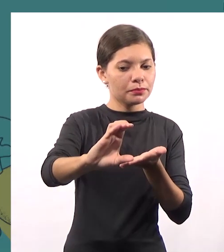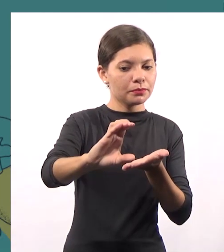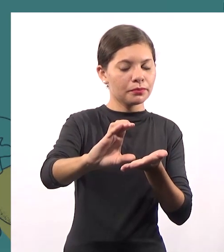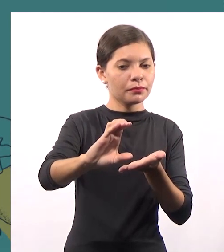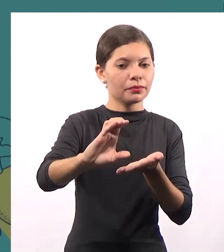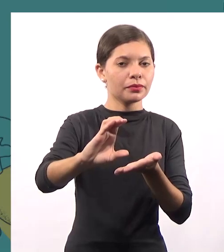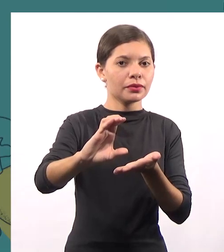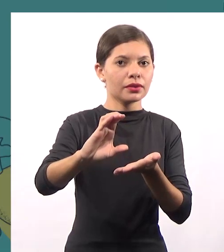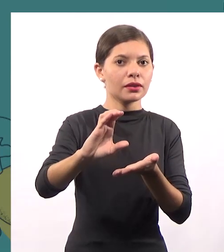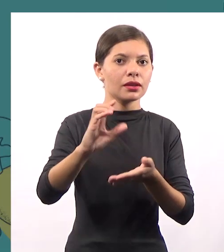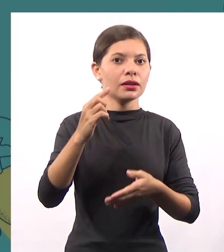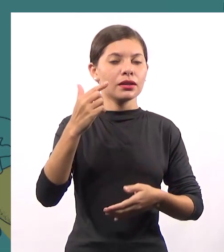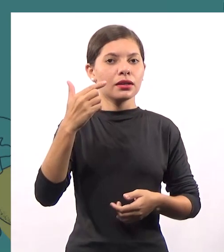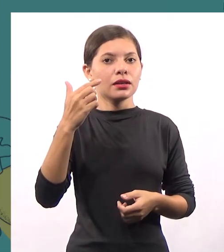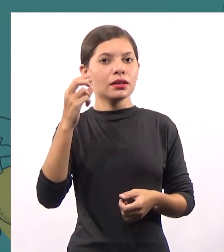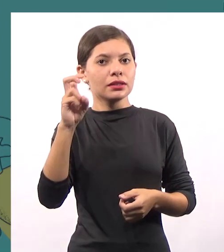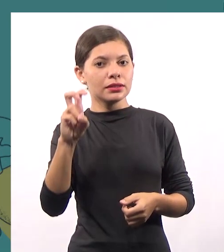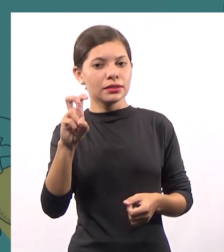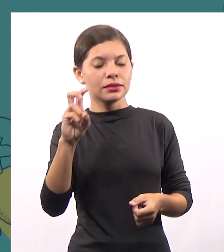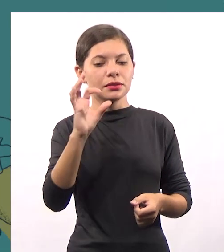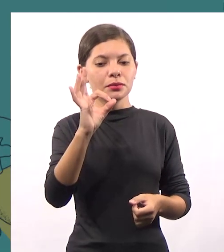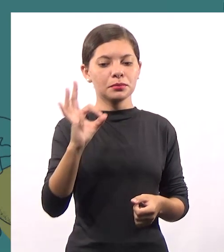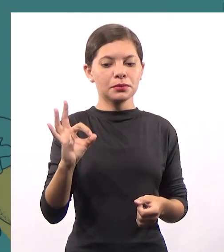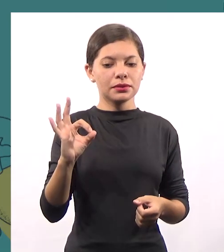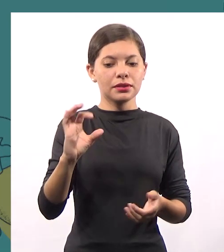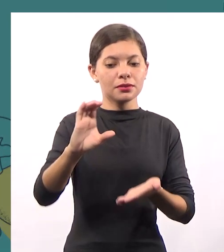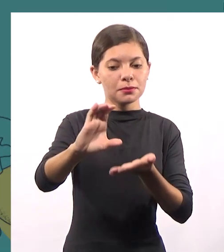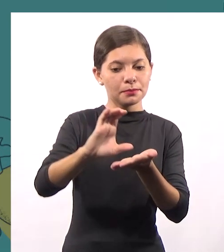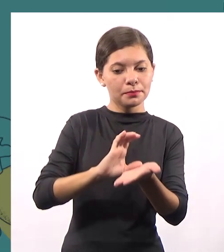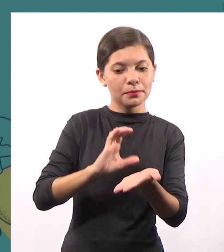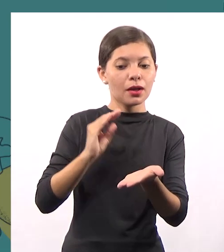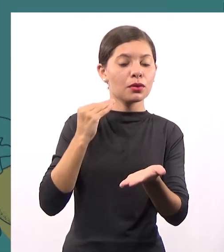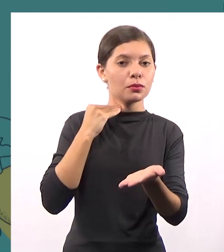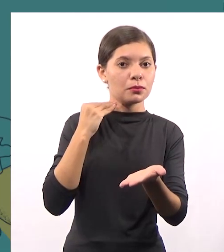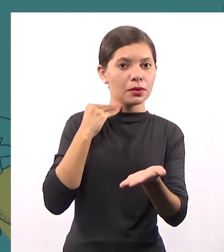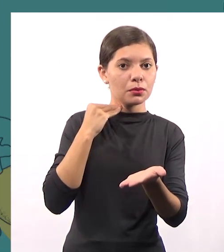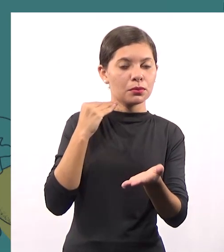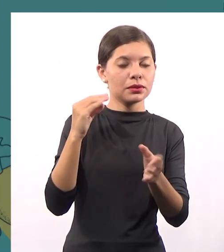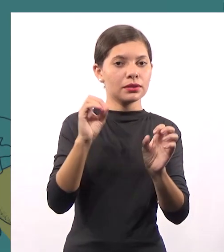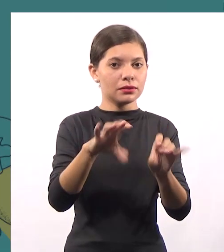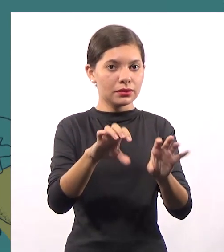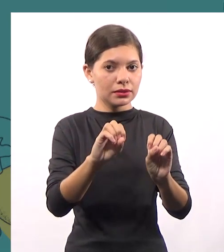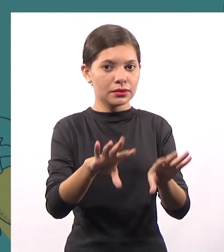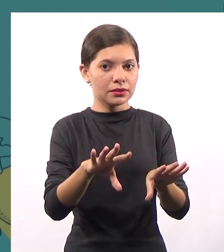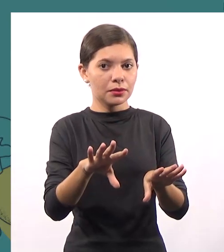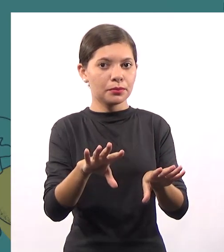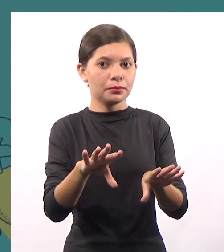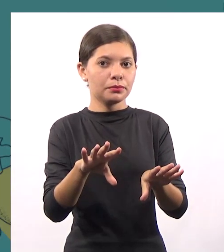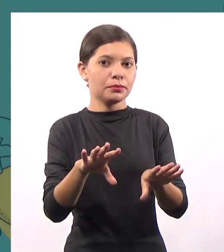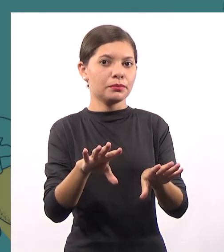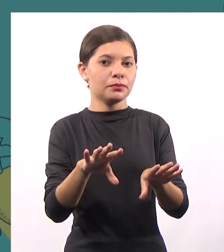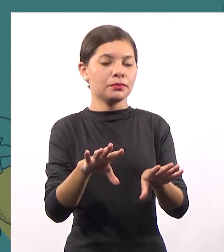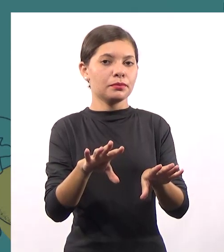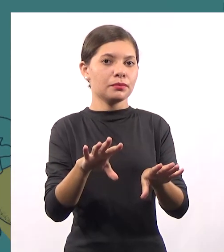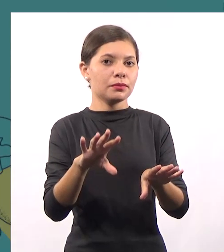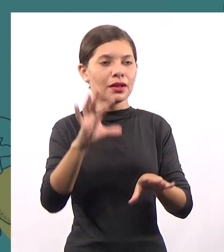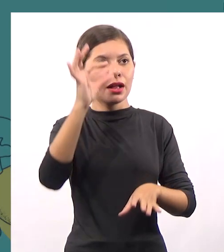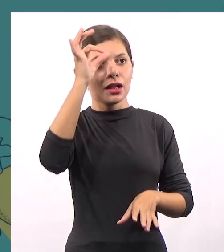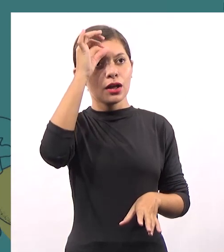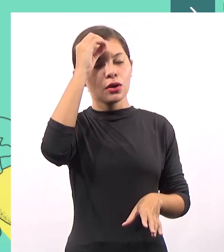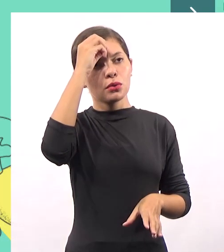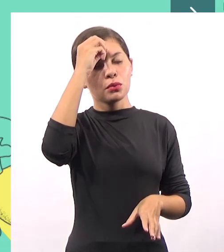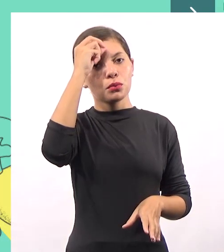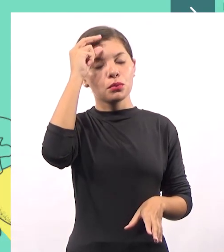em uma conta, né, de uso da prefeitura para a educação e 25% dessas receitas são depositadas na mesma conta da